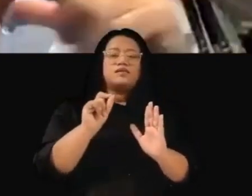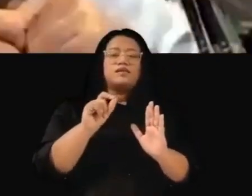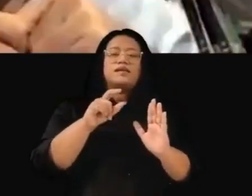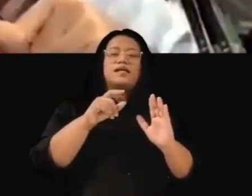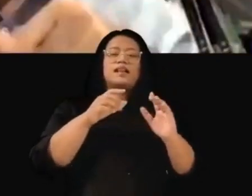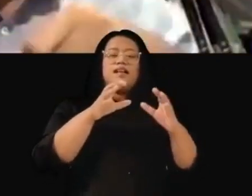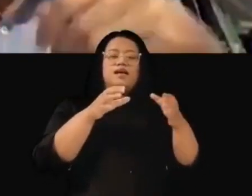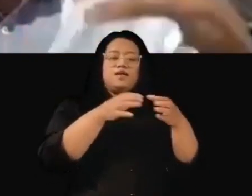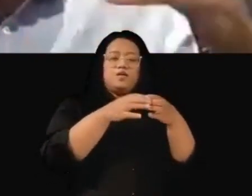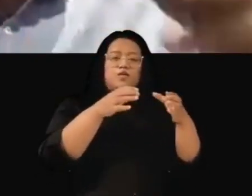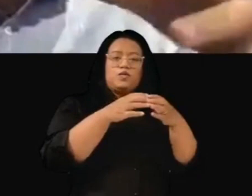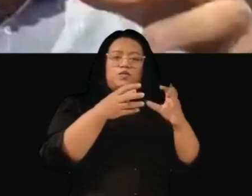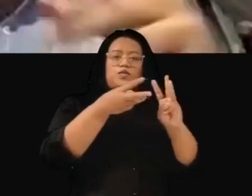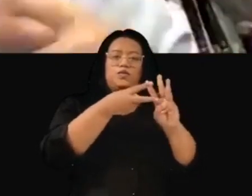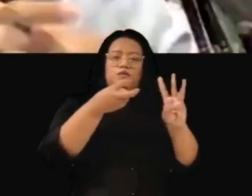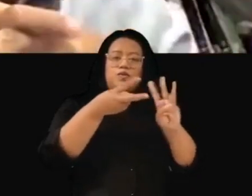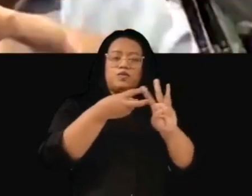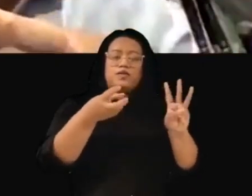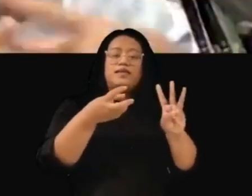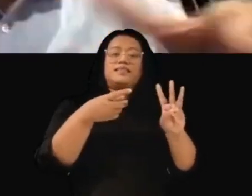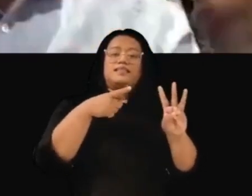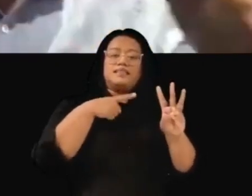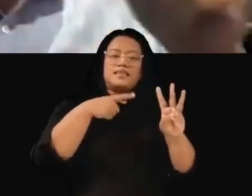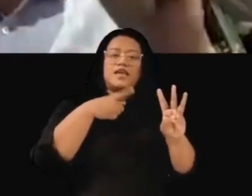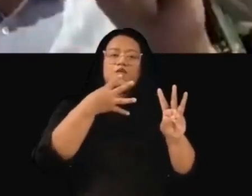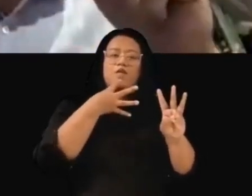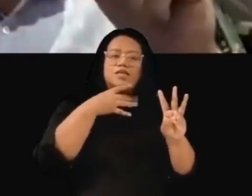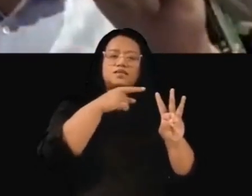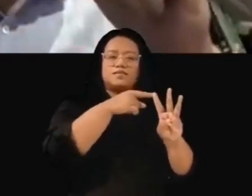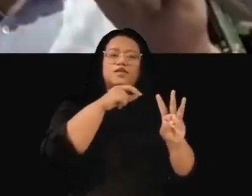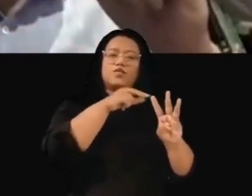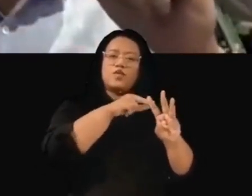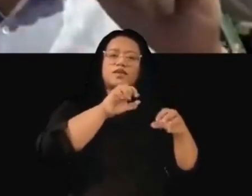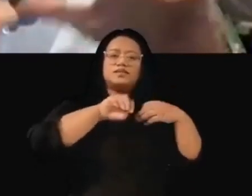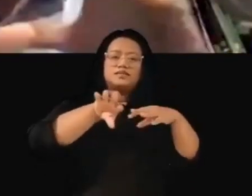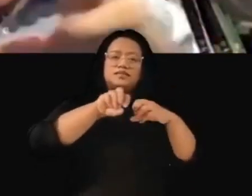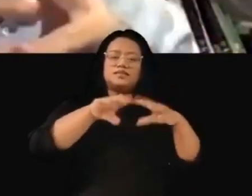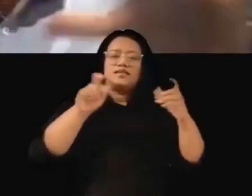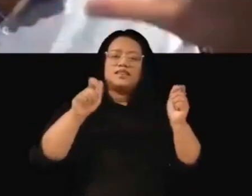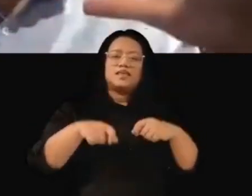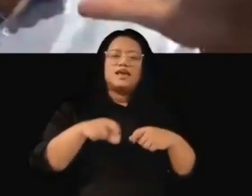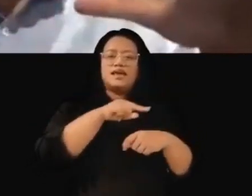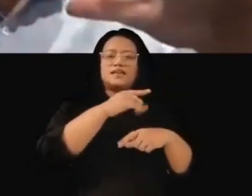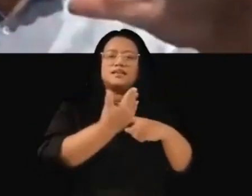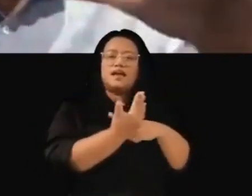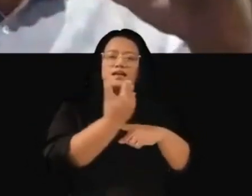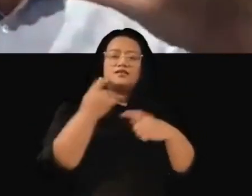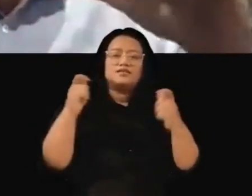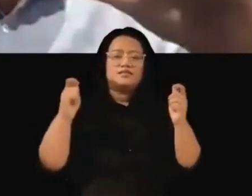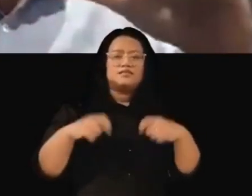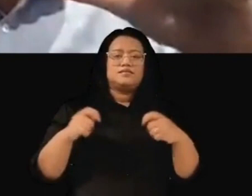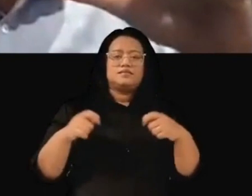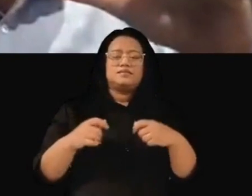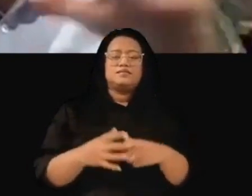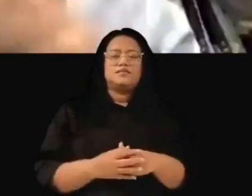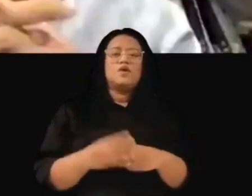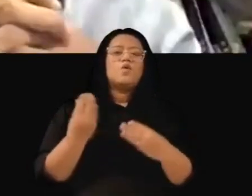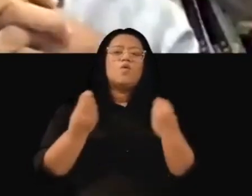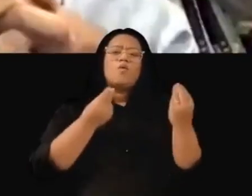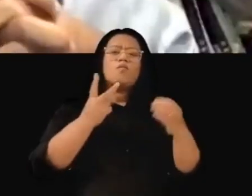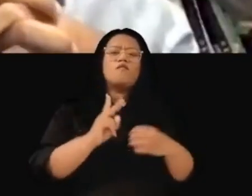têm conhecimento e que ele é fundamental, que ele nos auxilia a manter o nosso estilo de vida, me parece o primeiro ponto. Como valorar